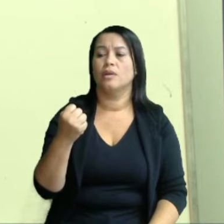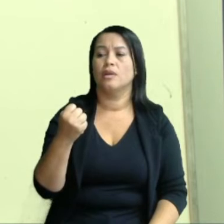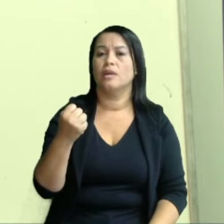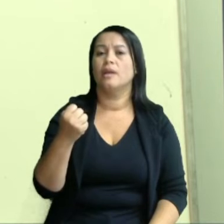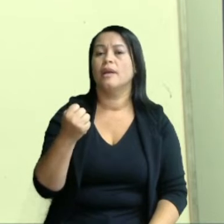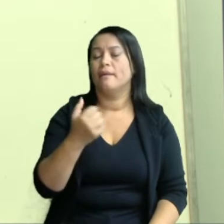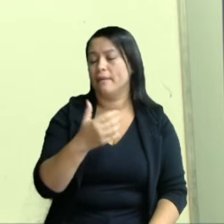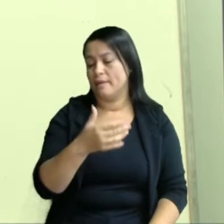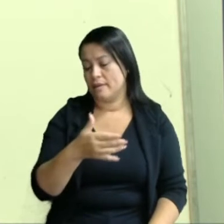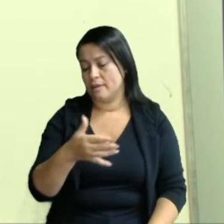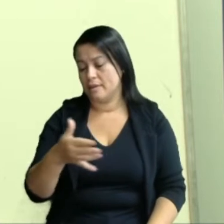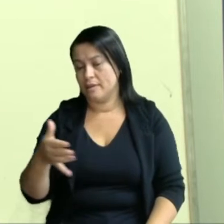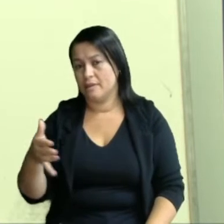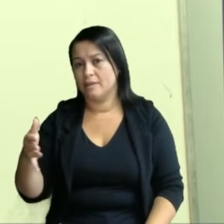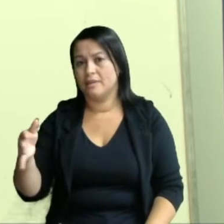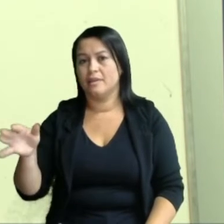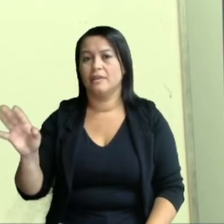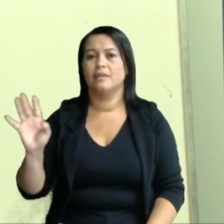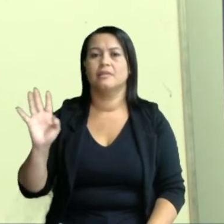E assim